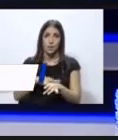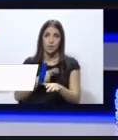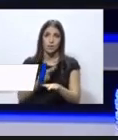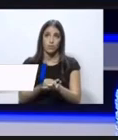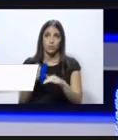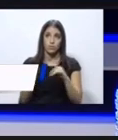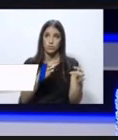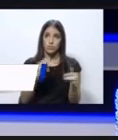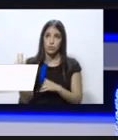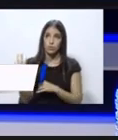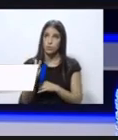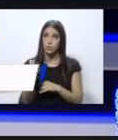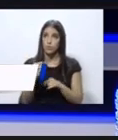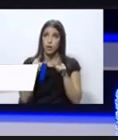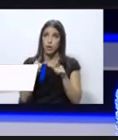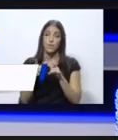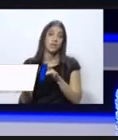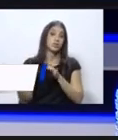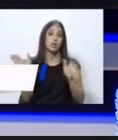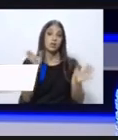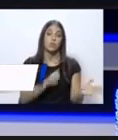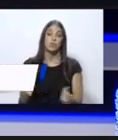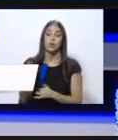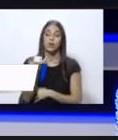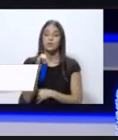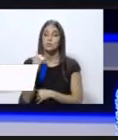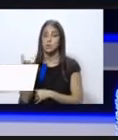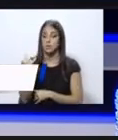Futebol Clube do Porto para esta temporada